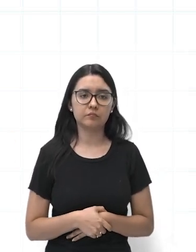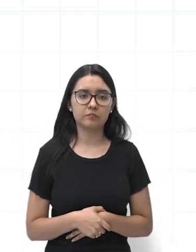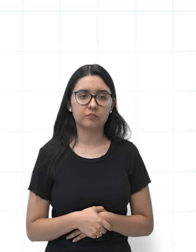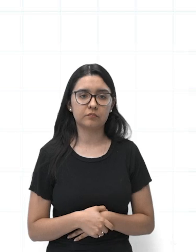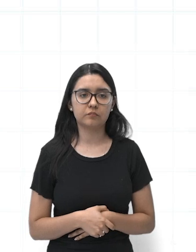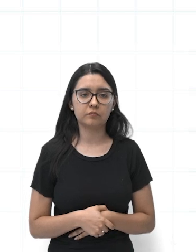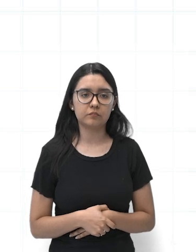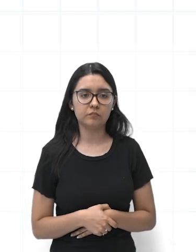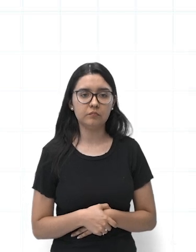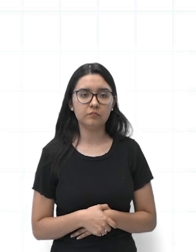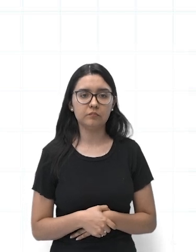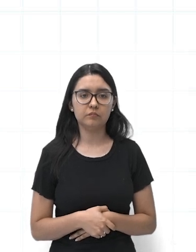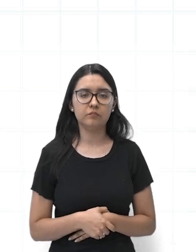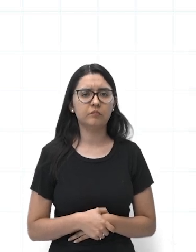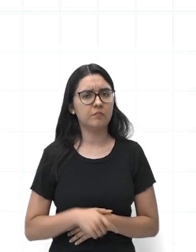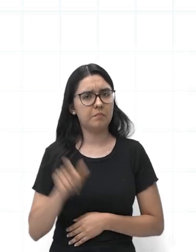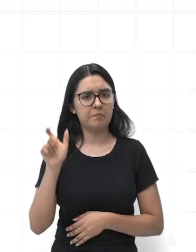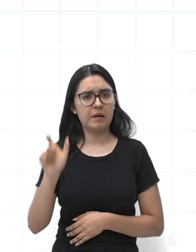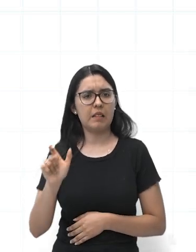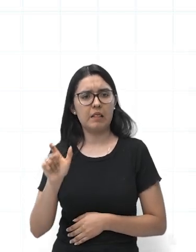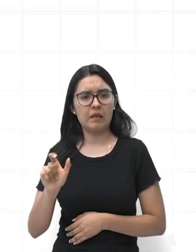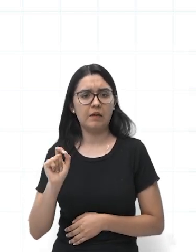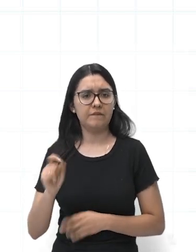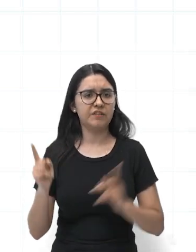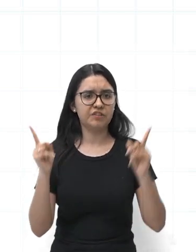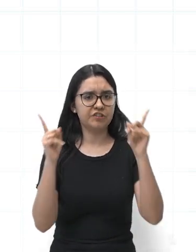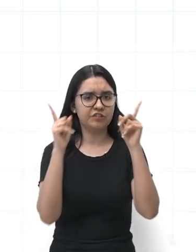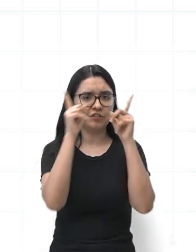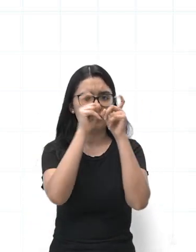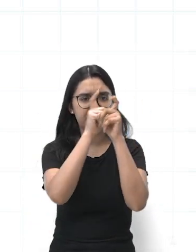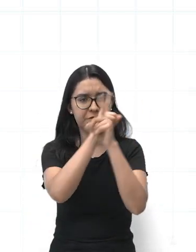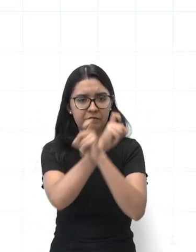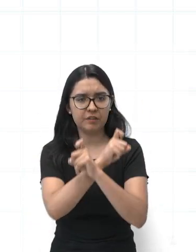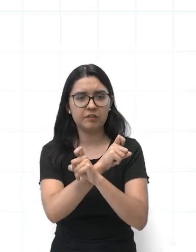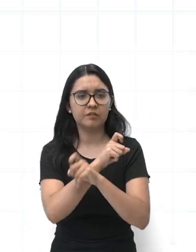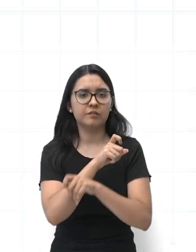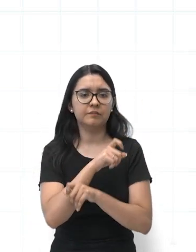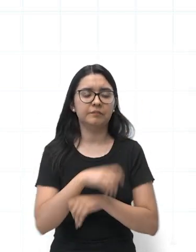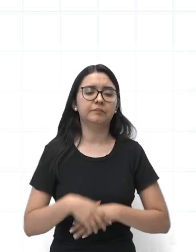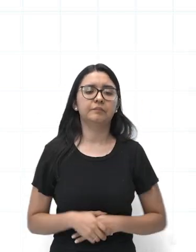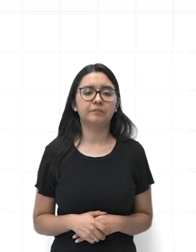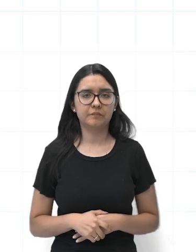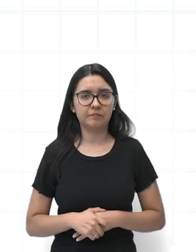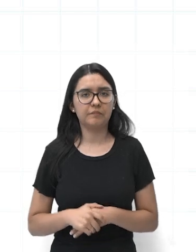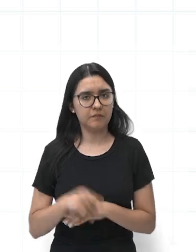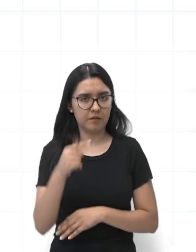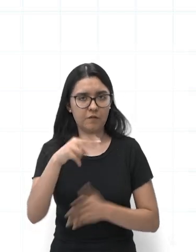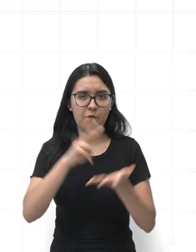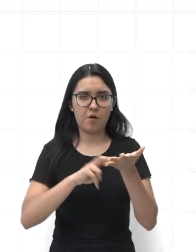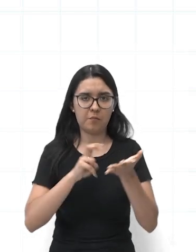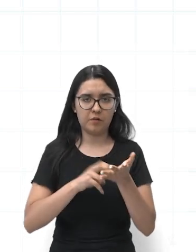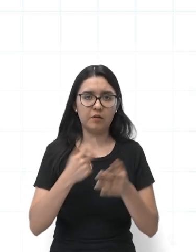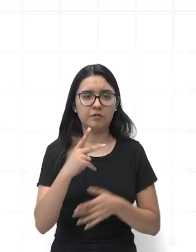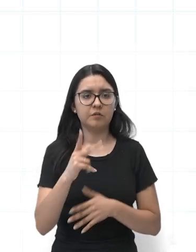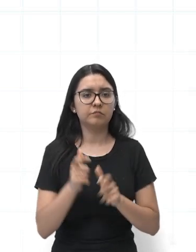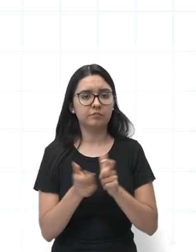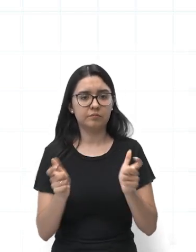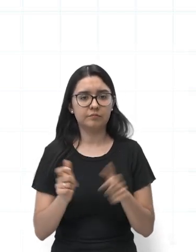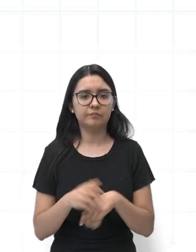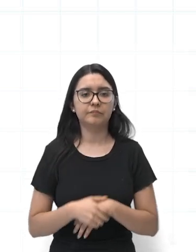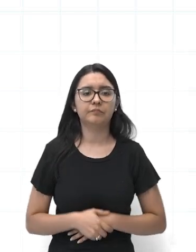knowledge? Palavra difícil aí, knowledge, já anotem essa palavra também para aumentar, ampliar o vocabulário de vocês.